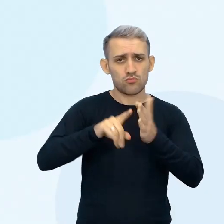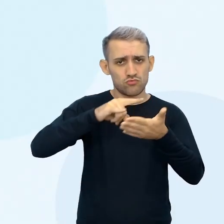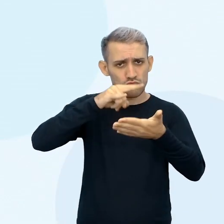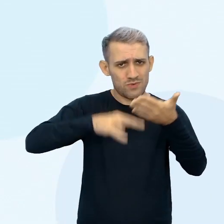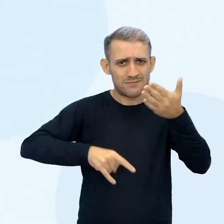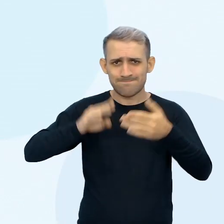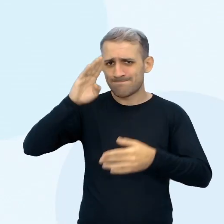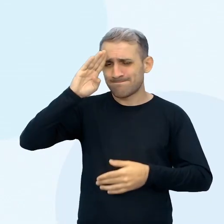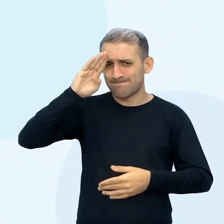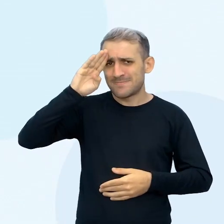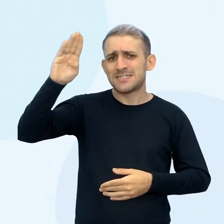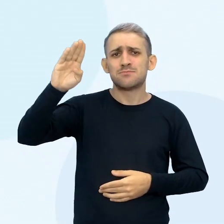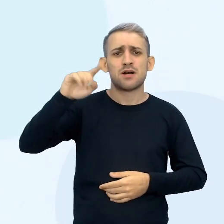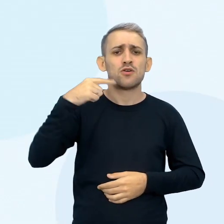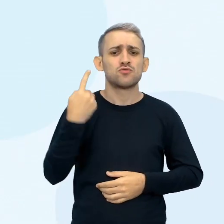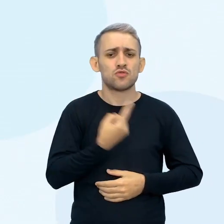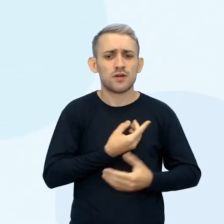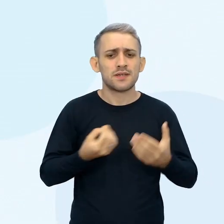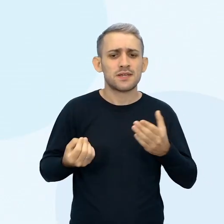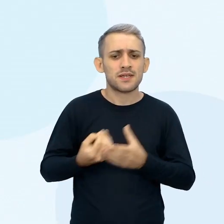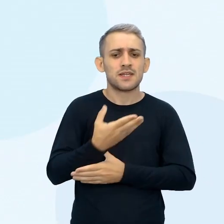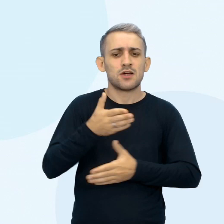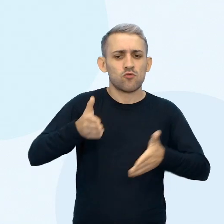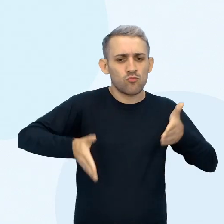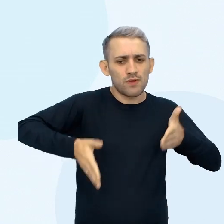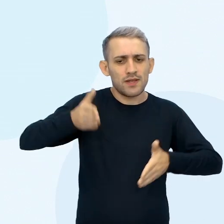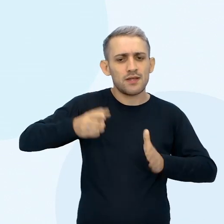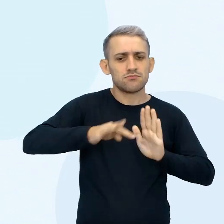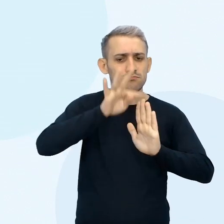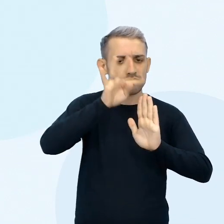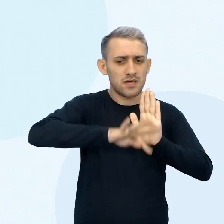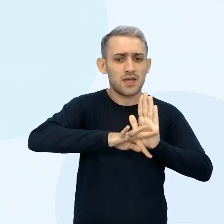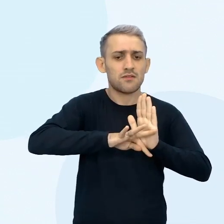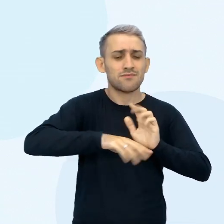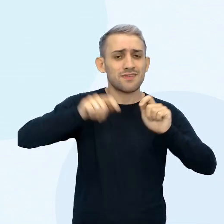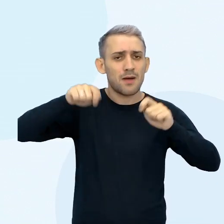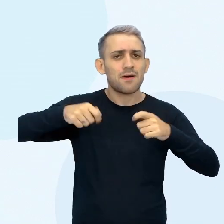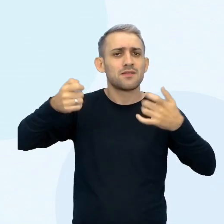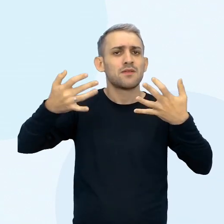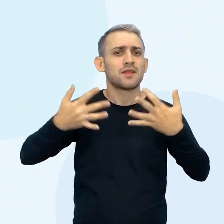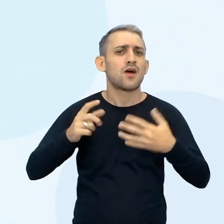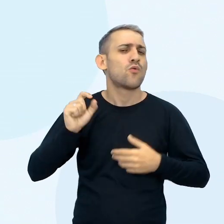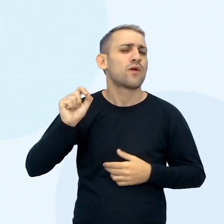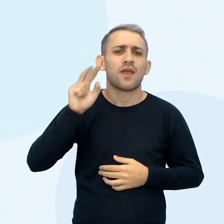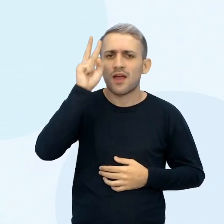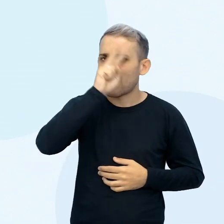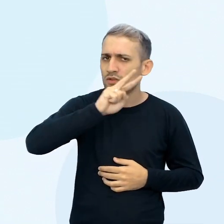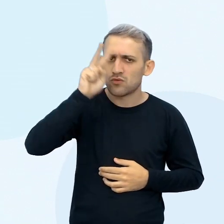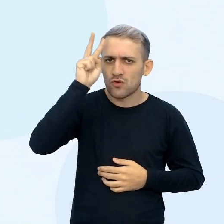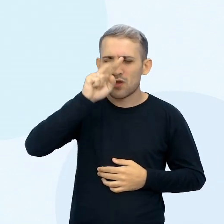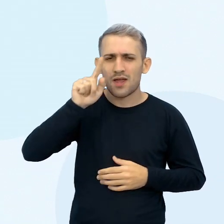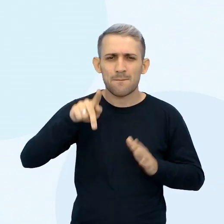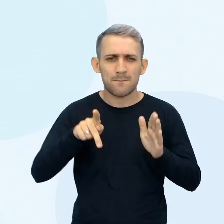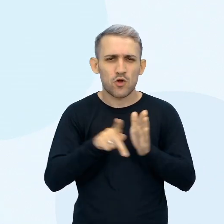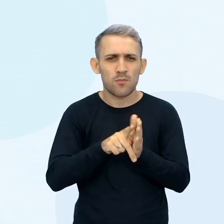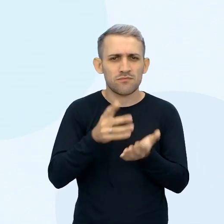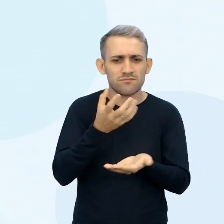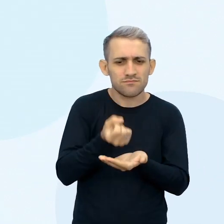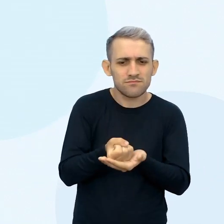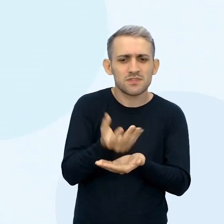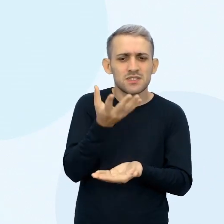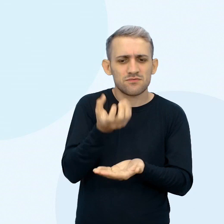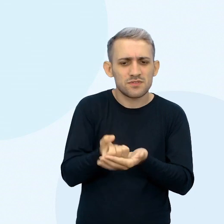principal que a gente elabora ainda numa fase textual para contar o que que vai ser uma história, seja uma história de ficção, né, algo que a